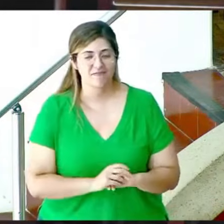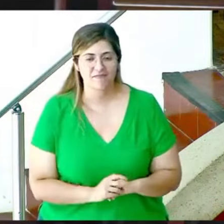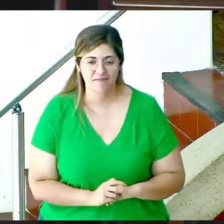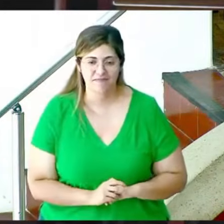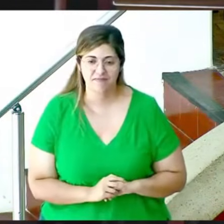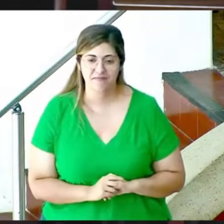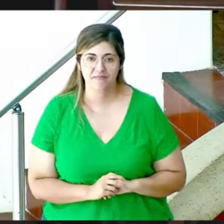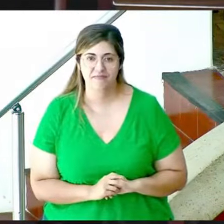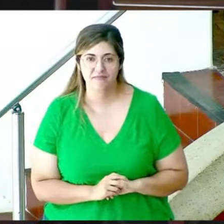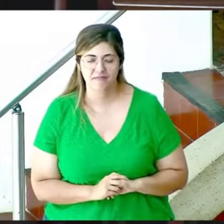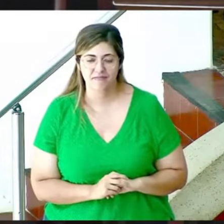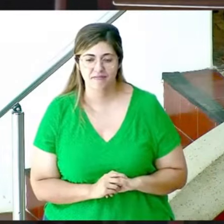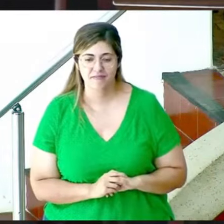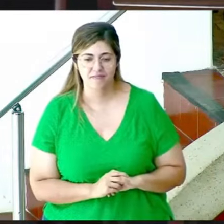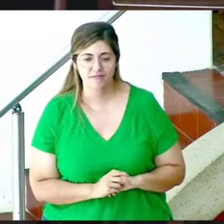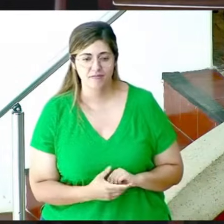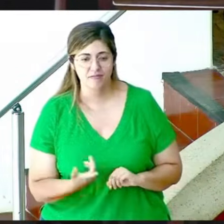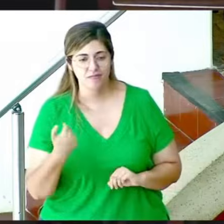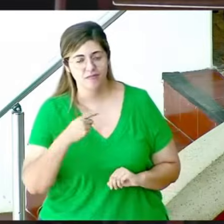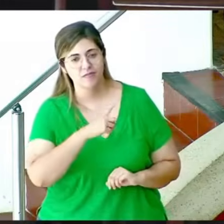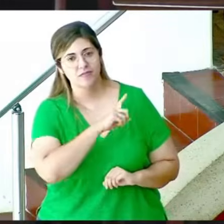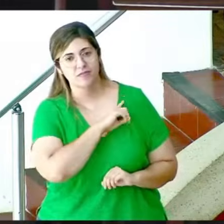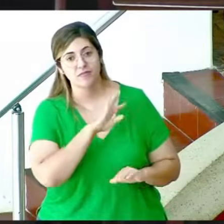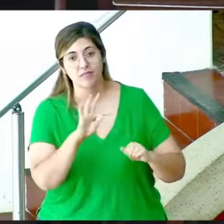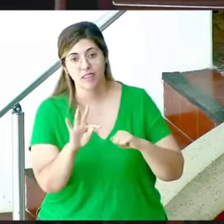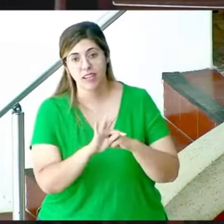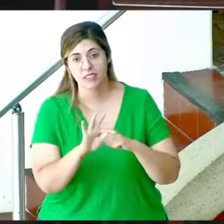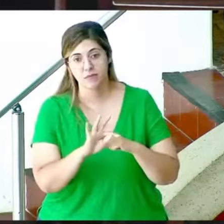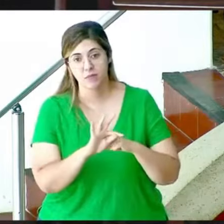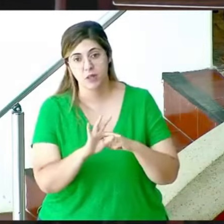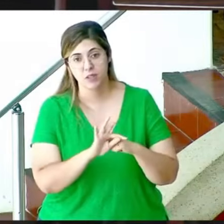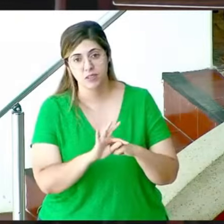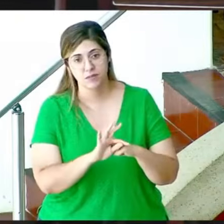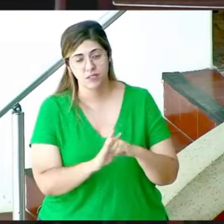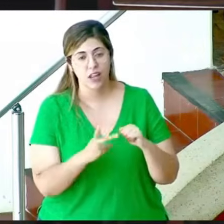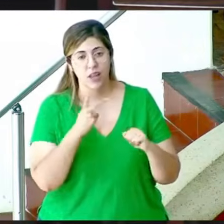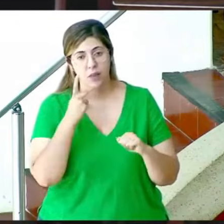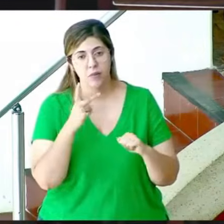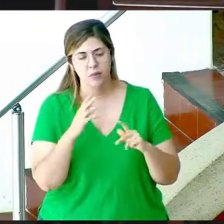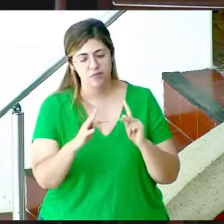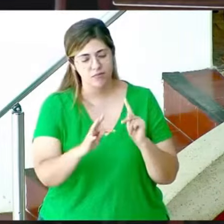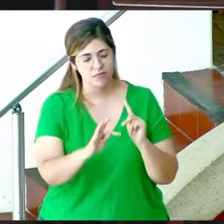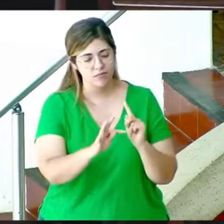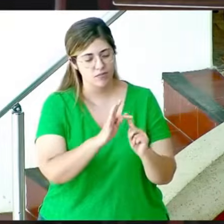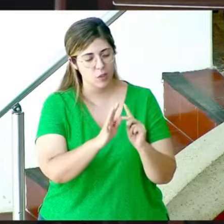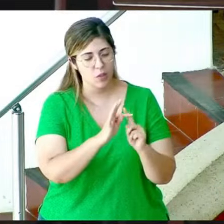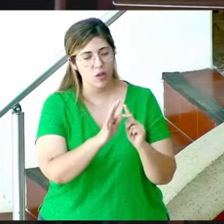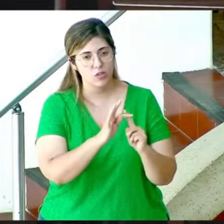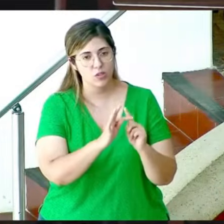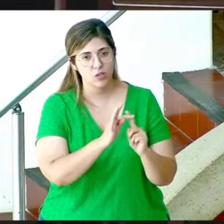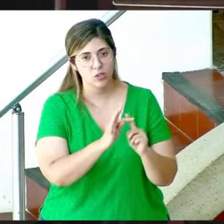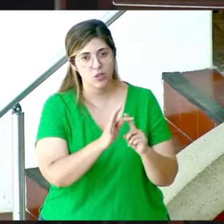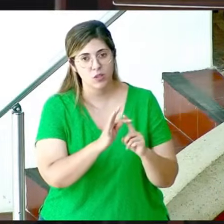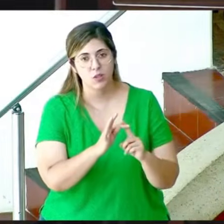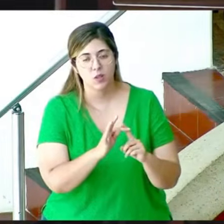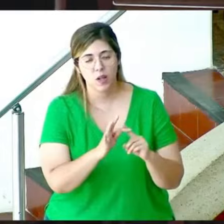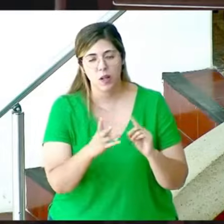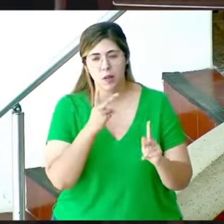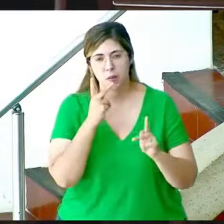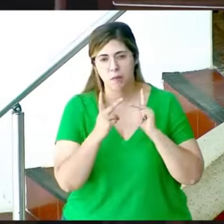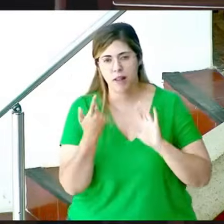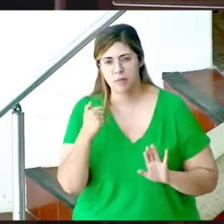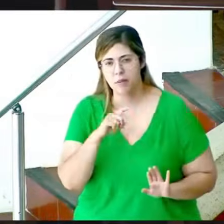hospitaleiro. E tanto em Timóteo quanto em Tito, eles têm que ser hospitaleiros. E posso dizer uma coisa de maneira